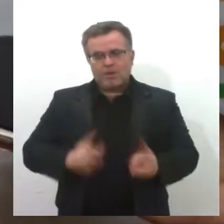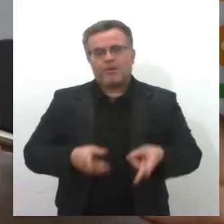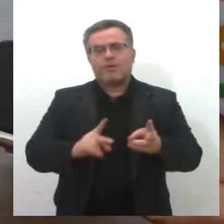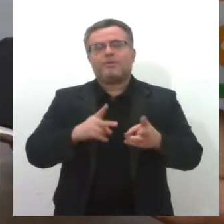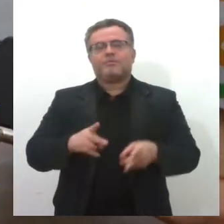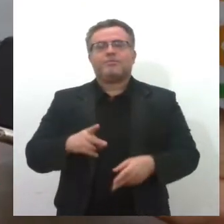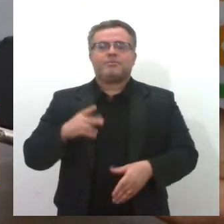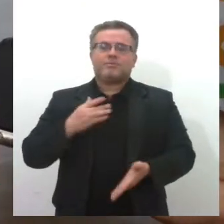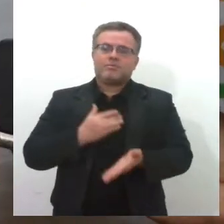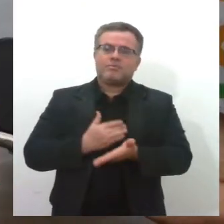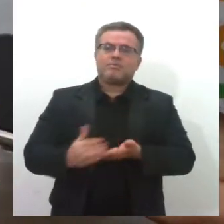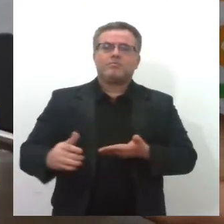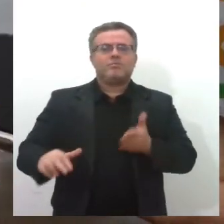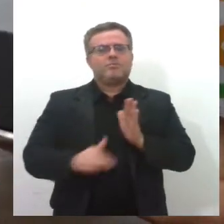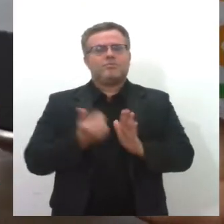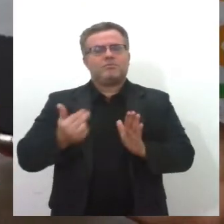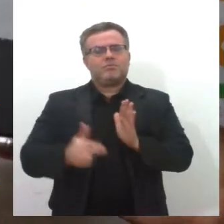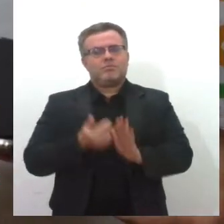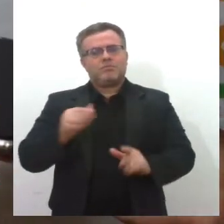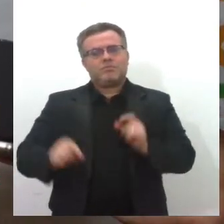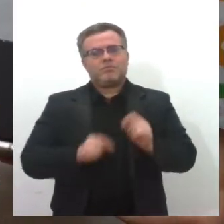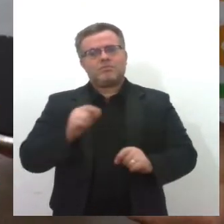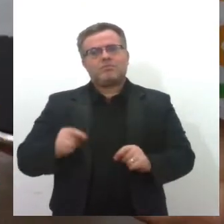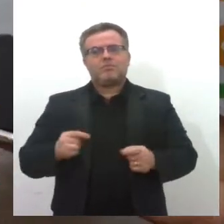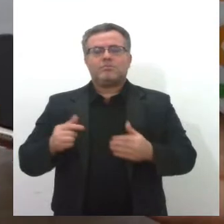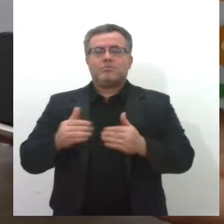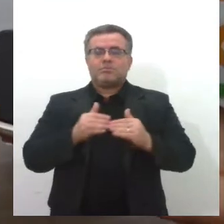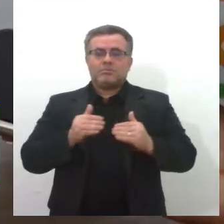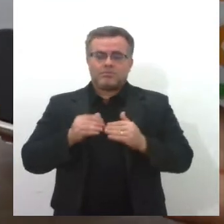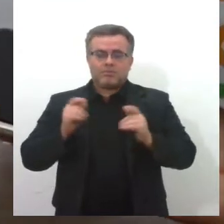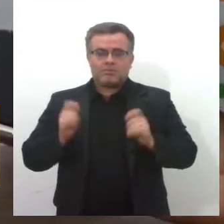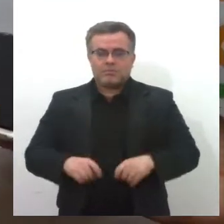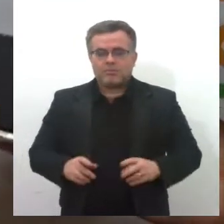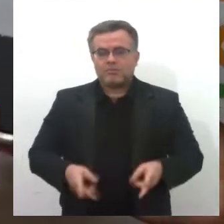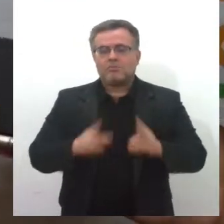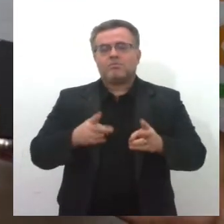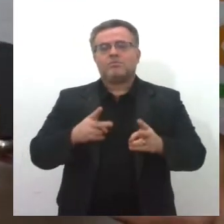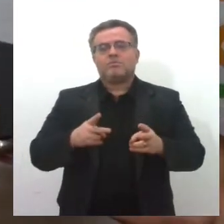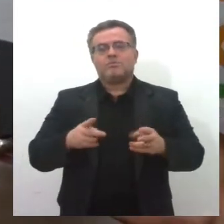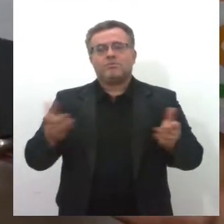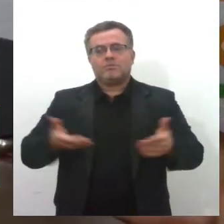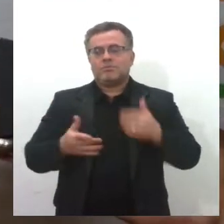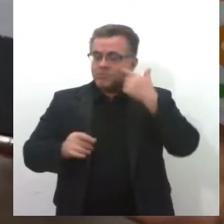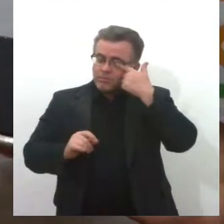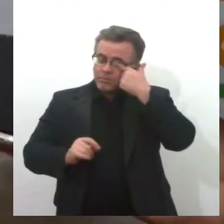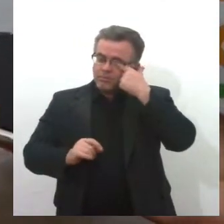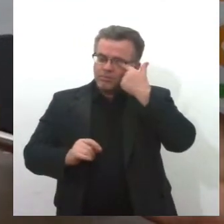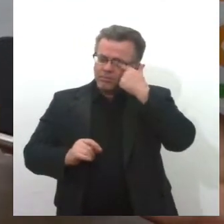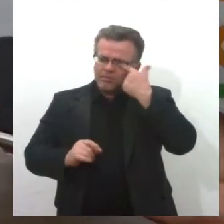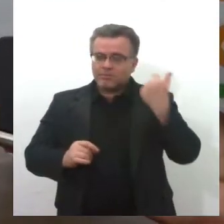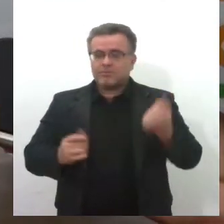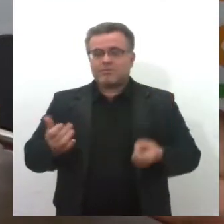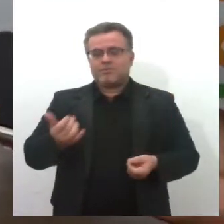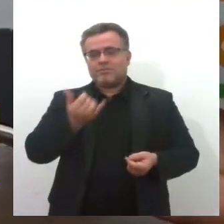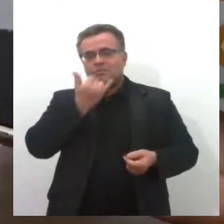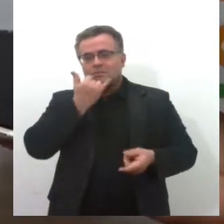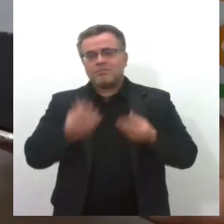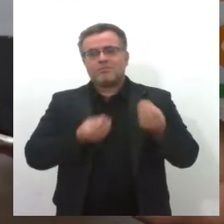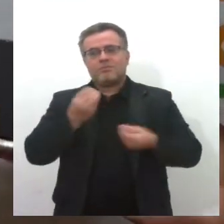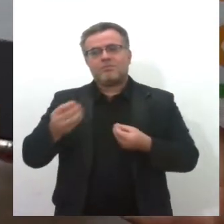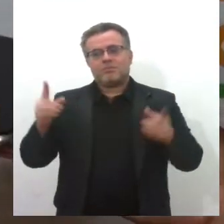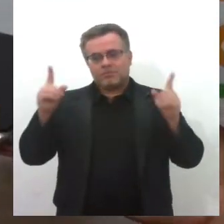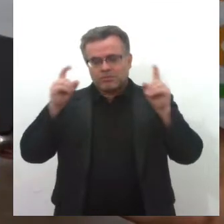iniciar cirurgias eletivas que estavam represadas. Então é um cenário ainda, felizmente, com todas as